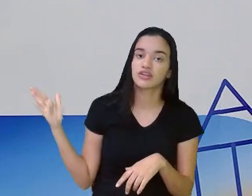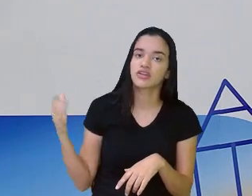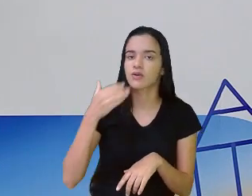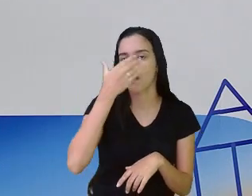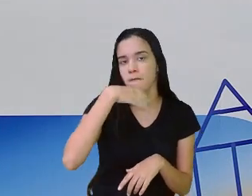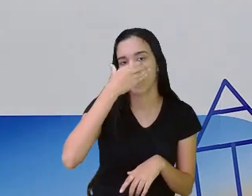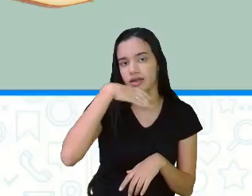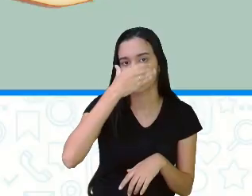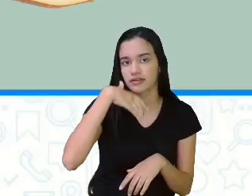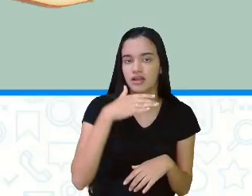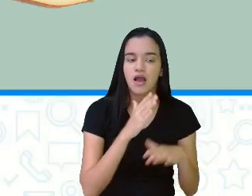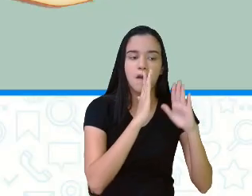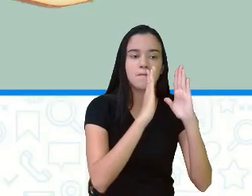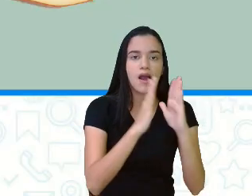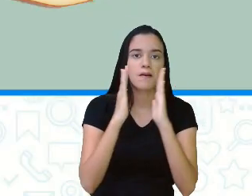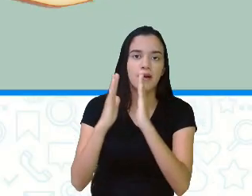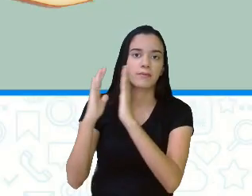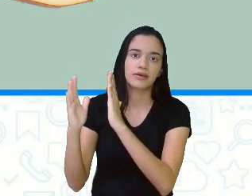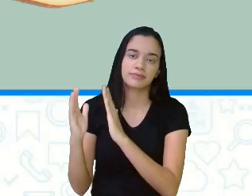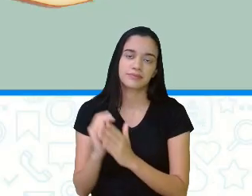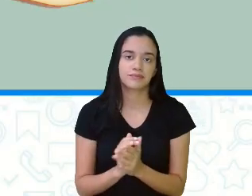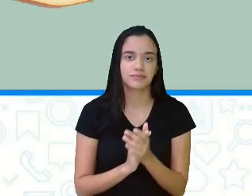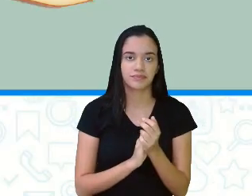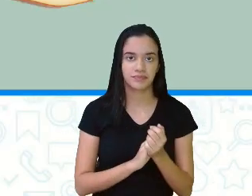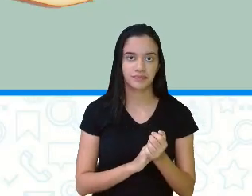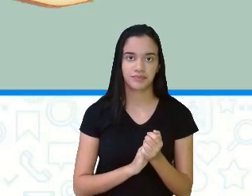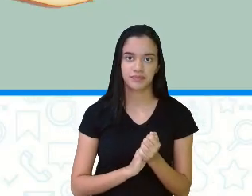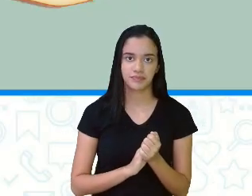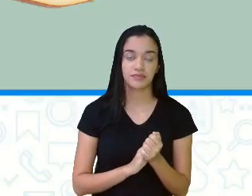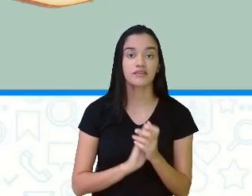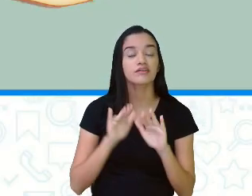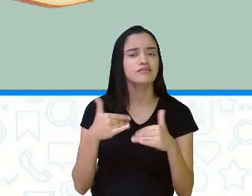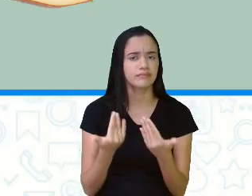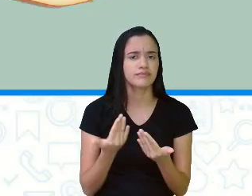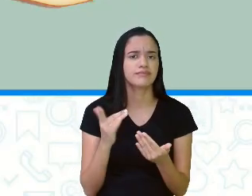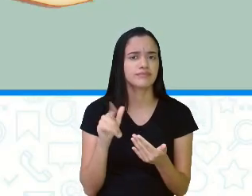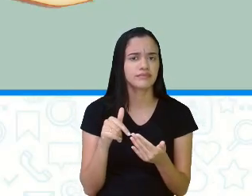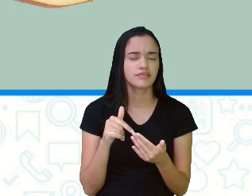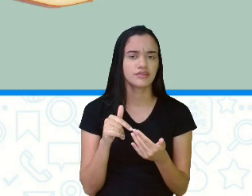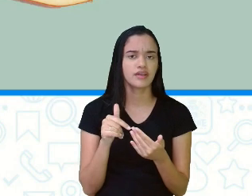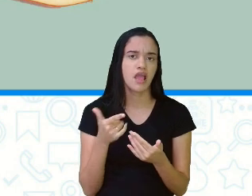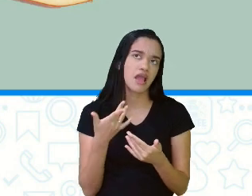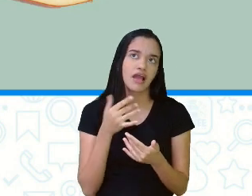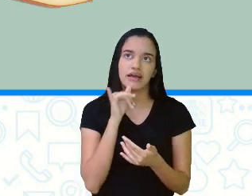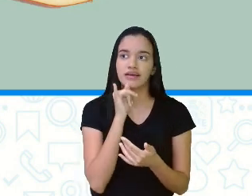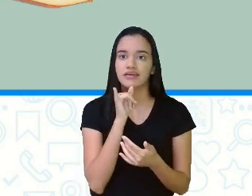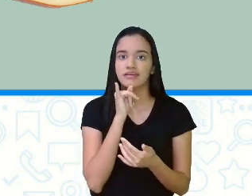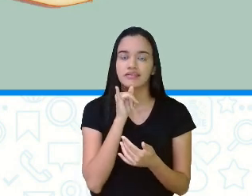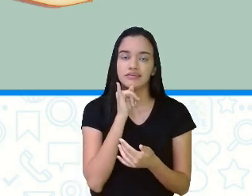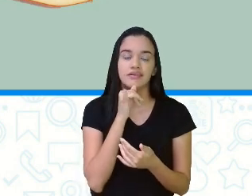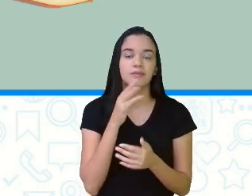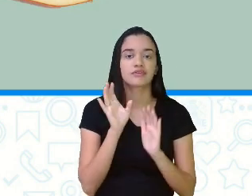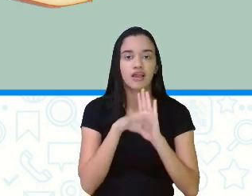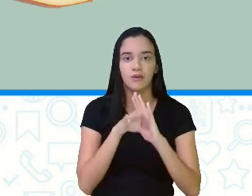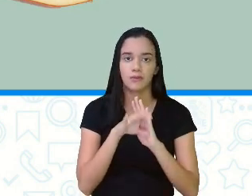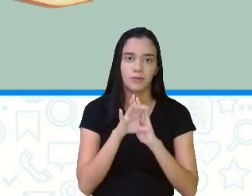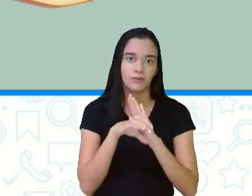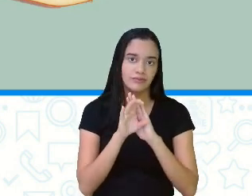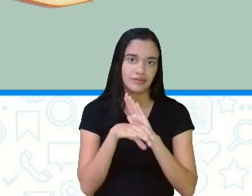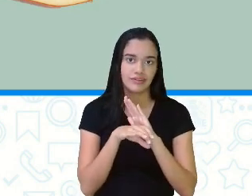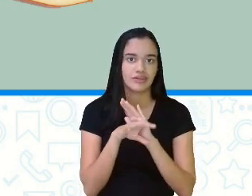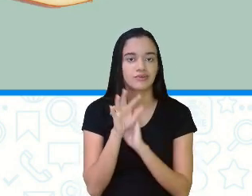dividida em vários pedaços. Isso Eu poderia dizer que já é o conceito de